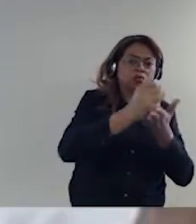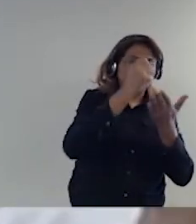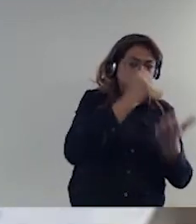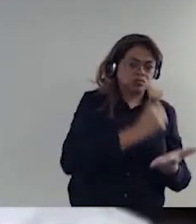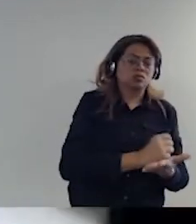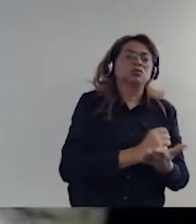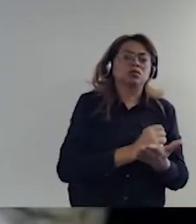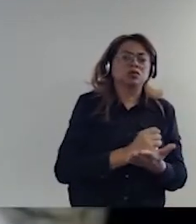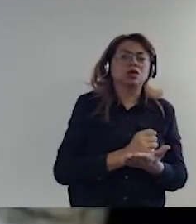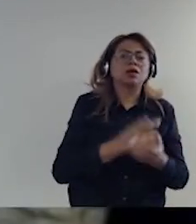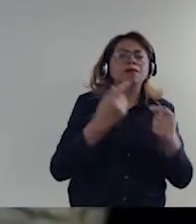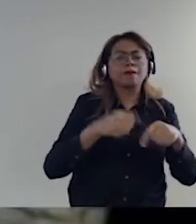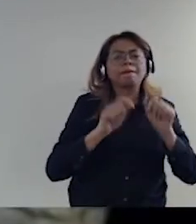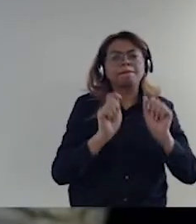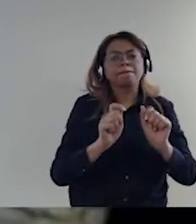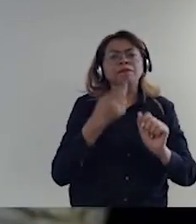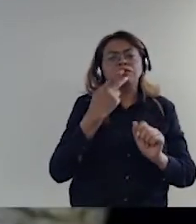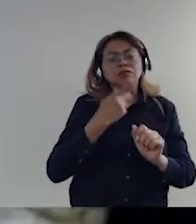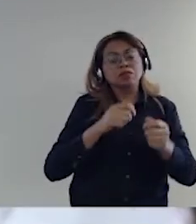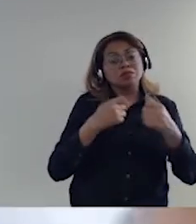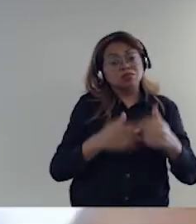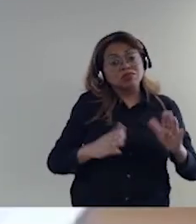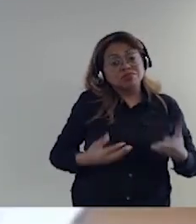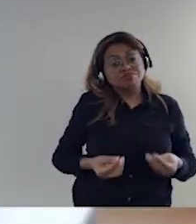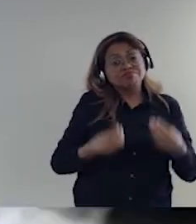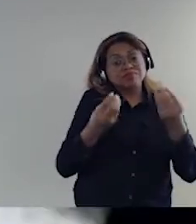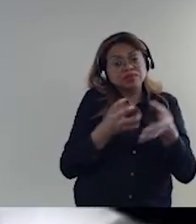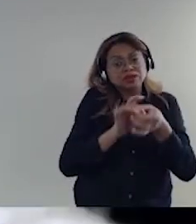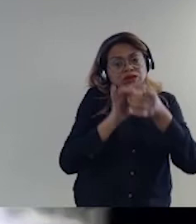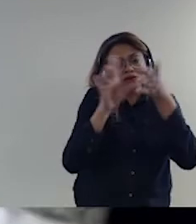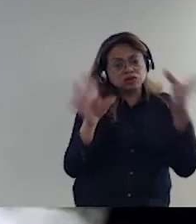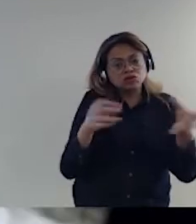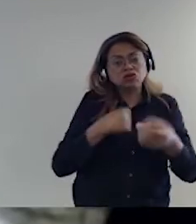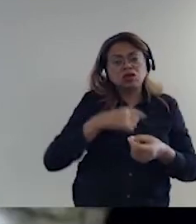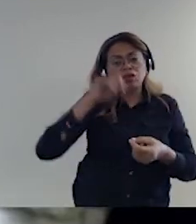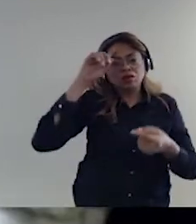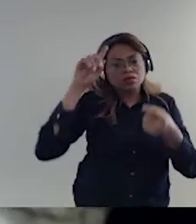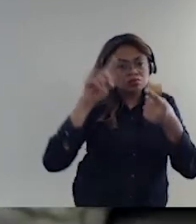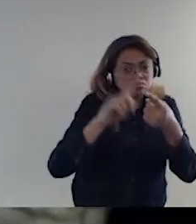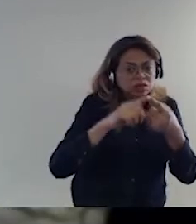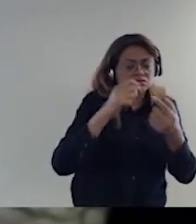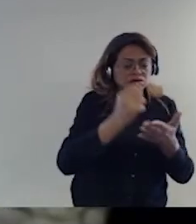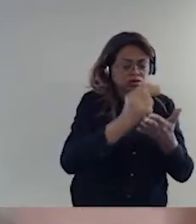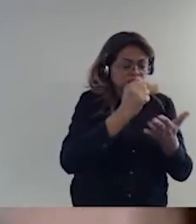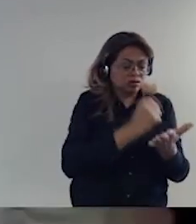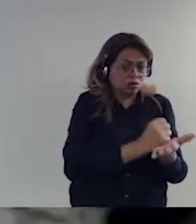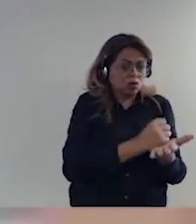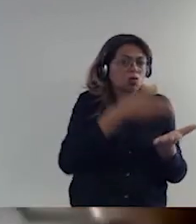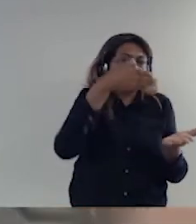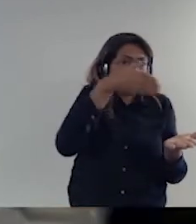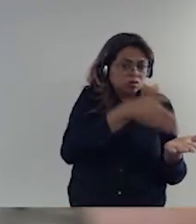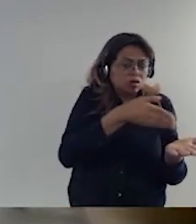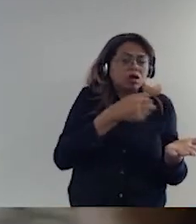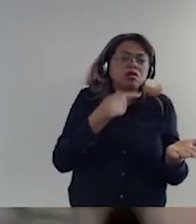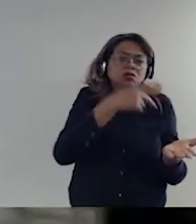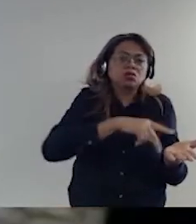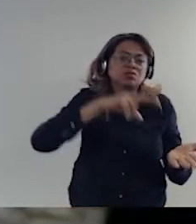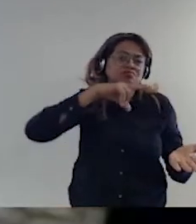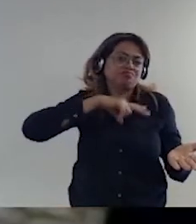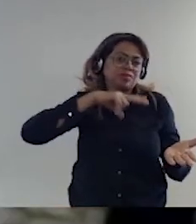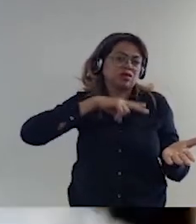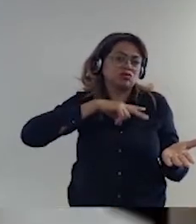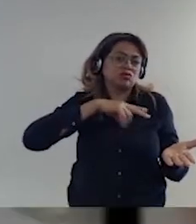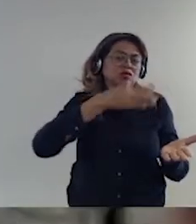uma homenagem à autonomia privada, tal como exercida no momento em que o contrato foi celebrado. E, portanto, o contrato está a ser